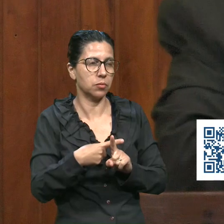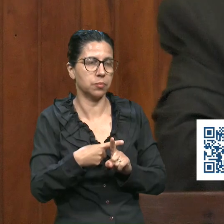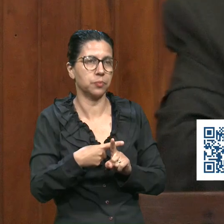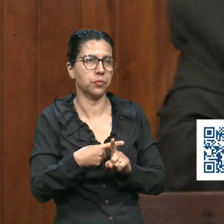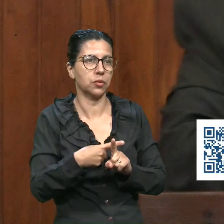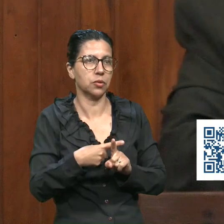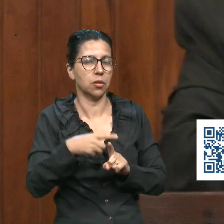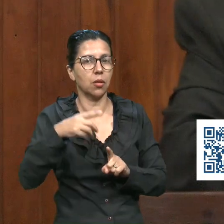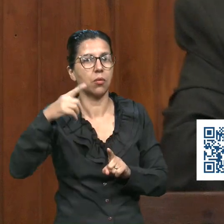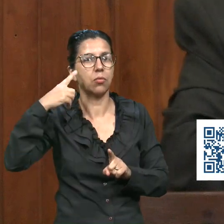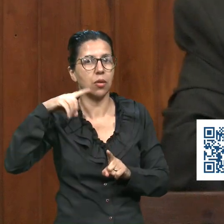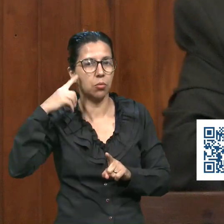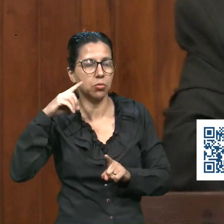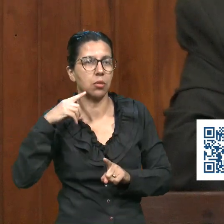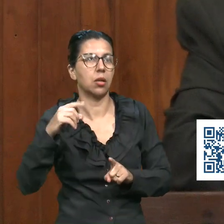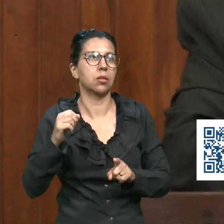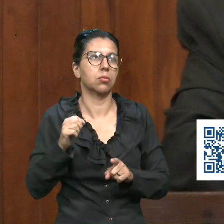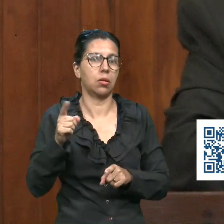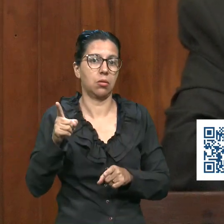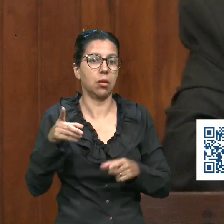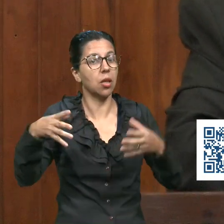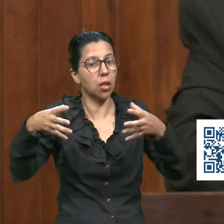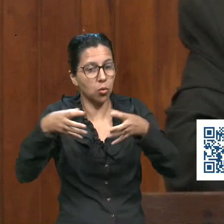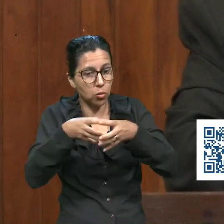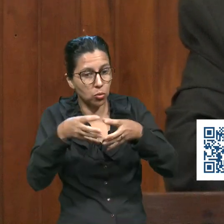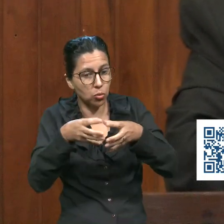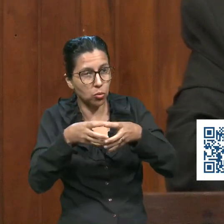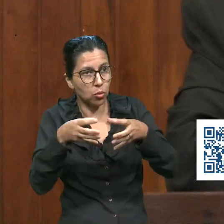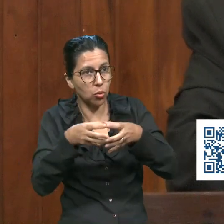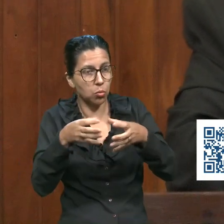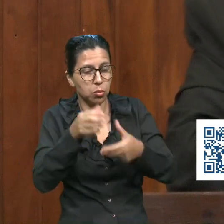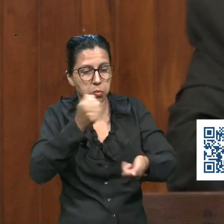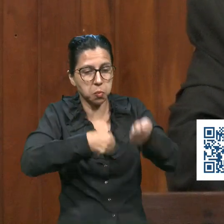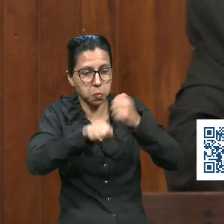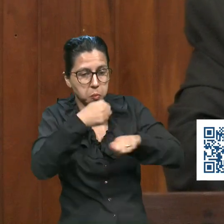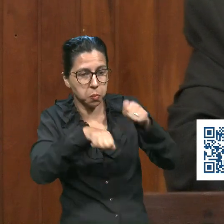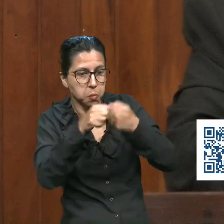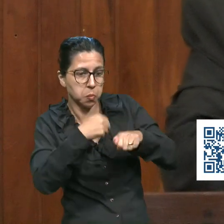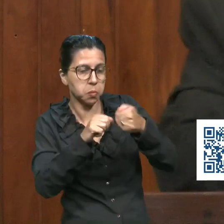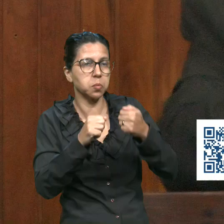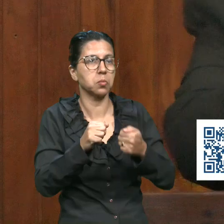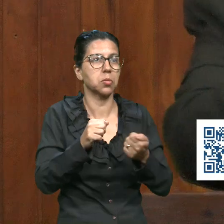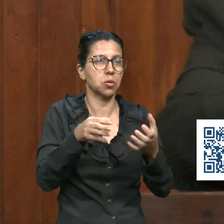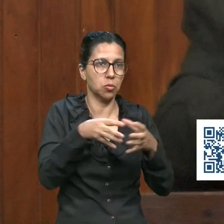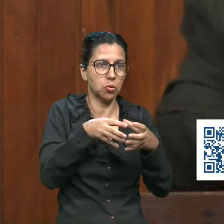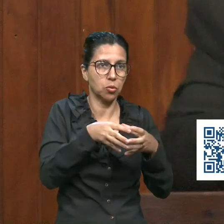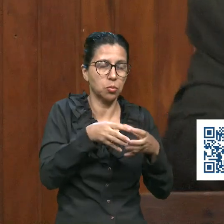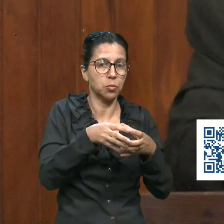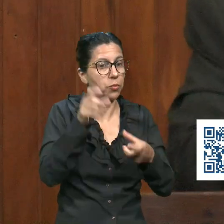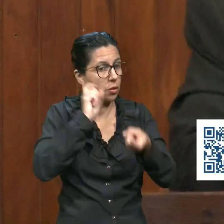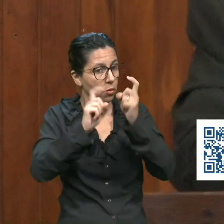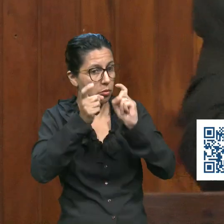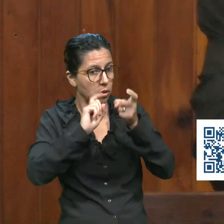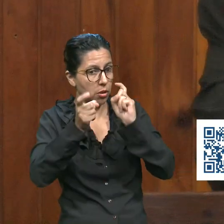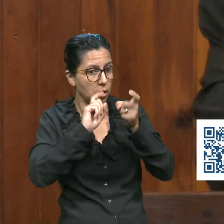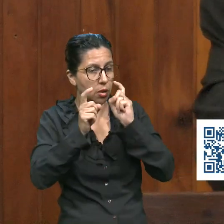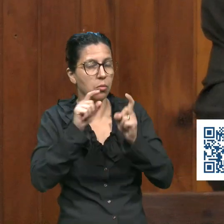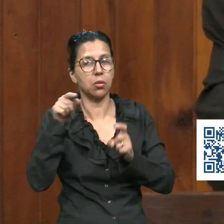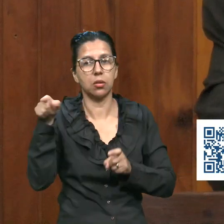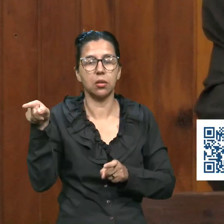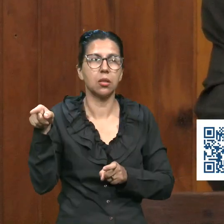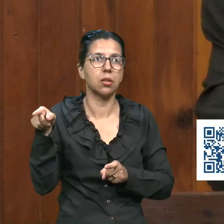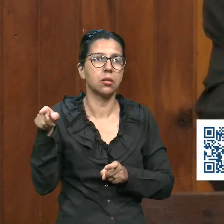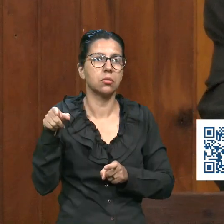o deputado Marculino é vice-presidente da Comissão de Finanças, Orçamento e Planejamento da Assembleia. E na nossa reunião, o presidente